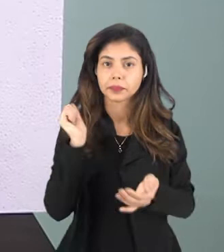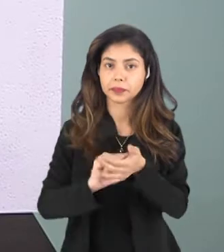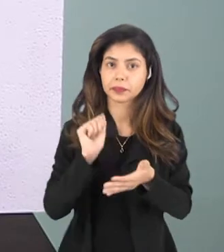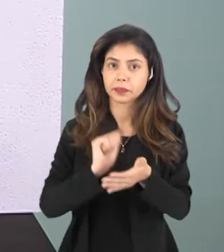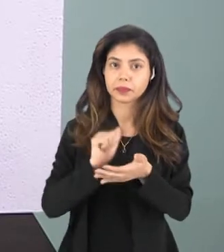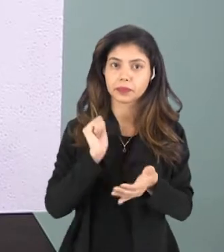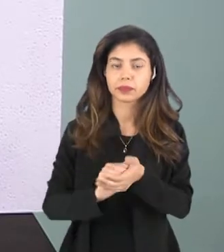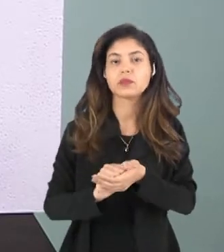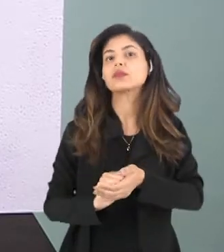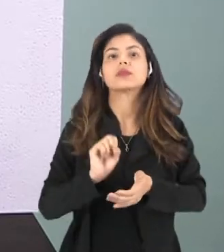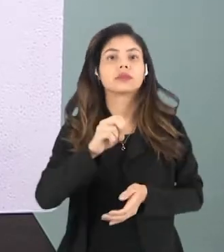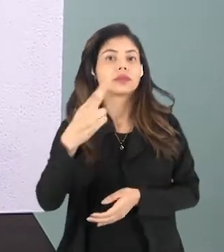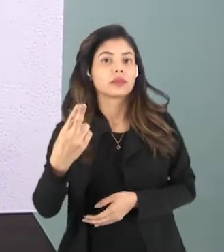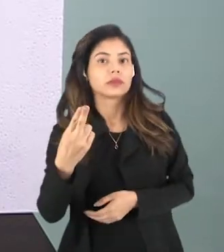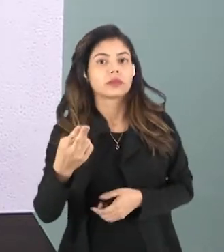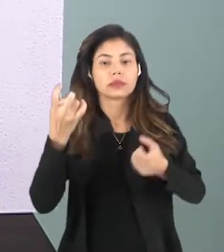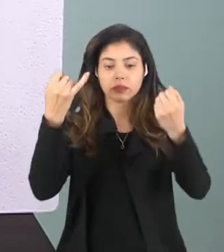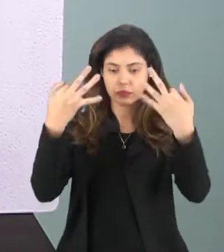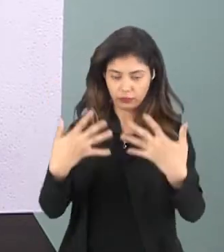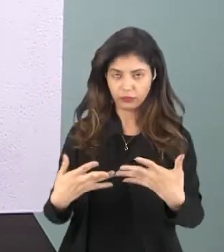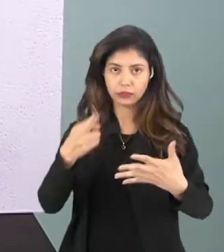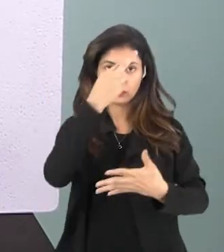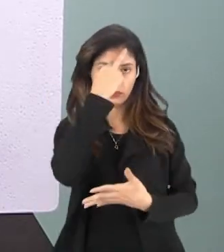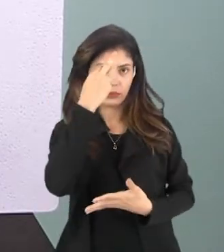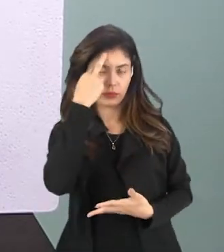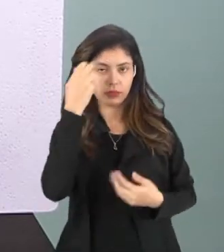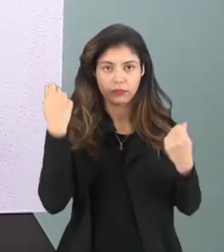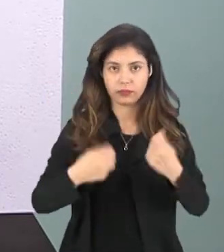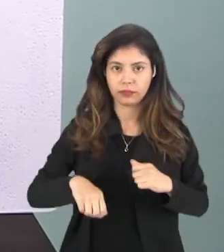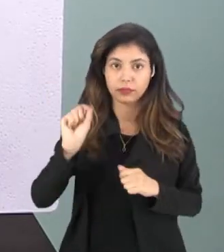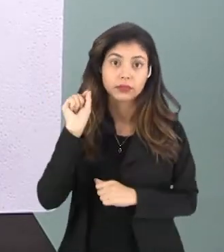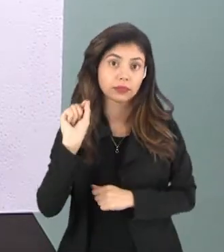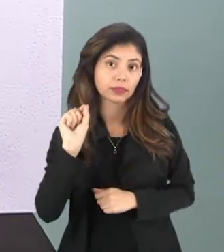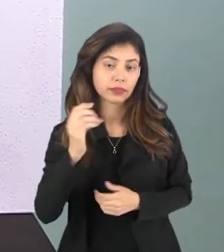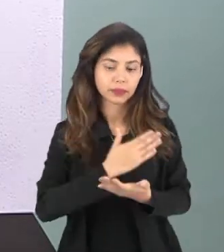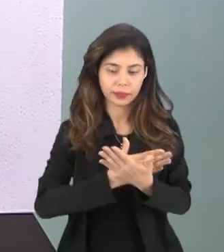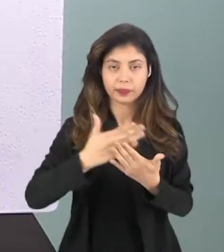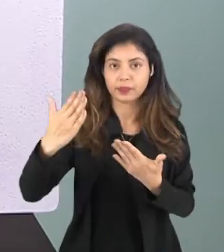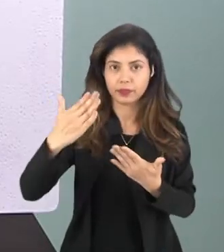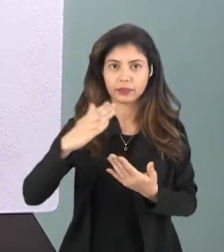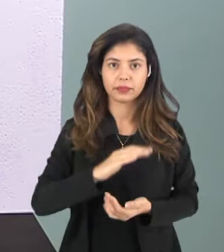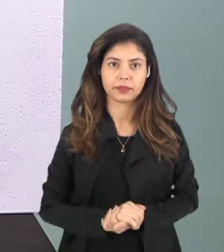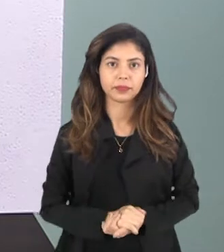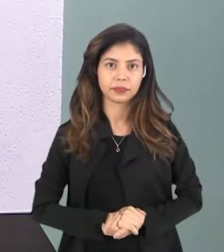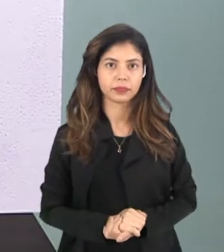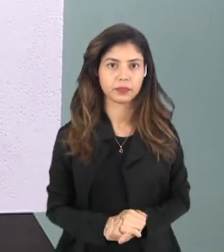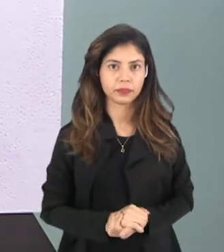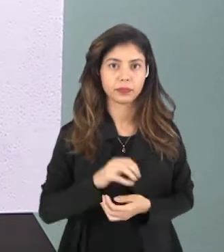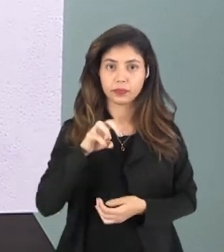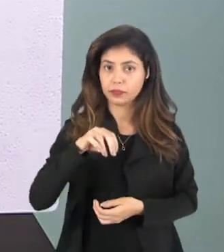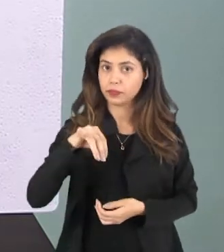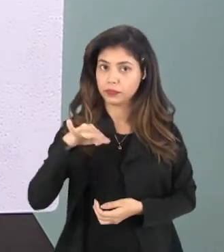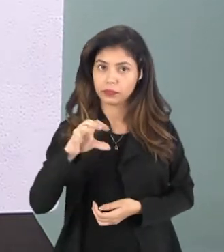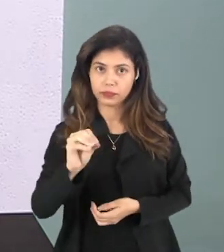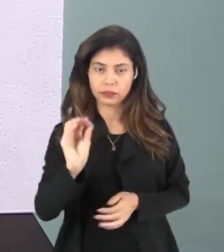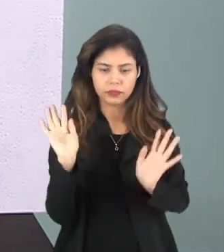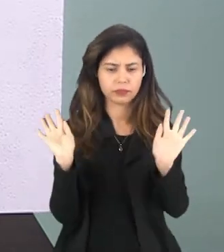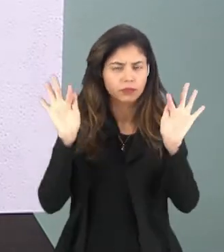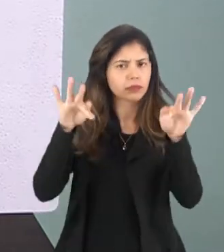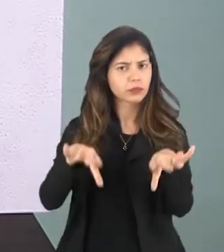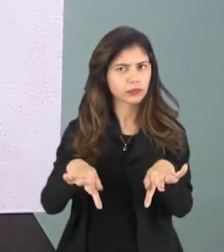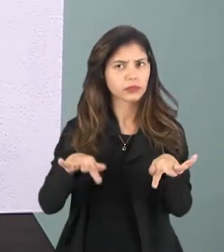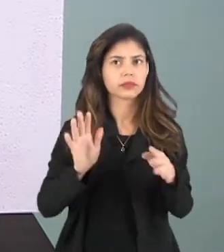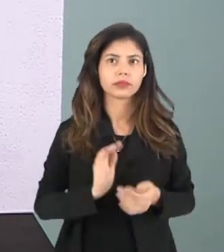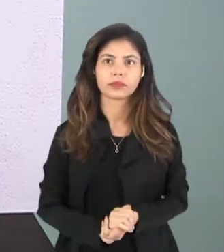escrever ou contar uma história precisa do começo meio e